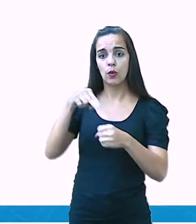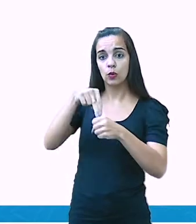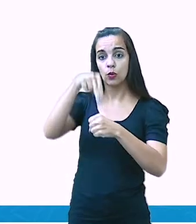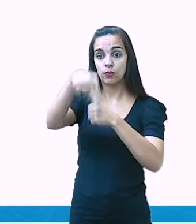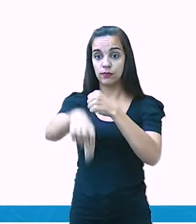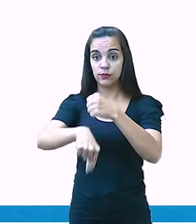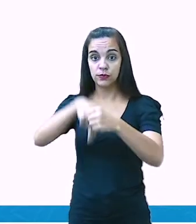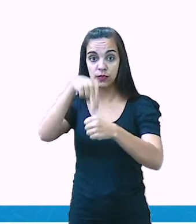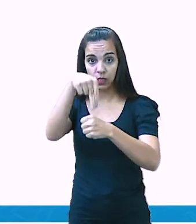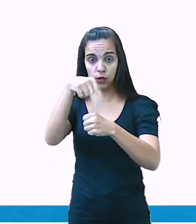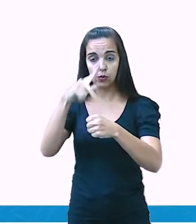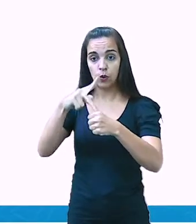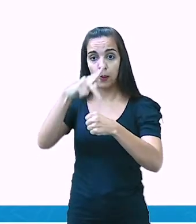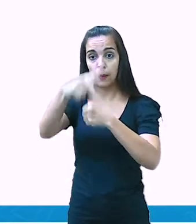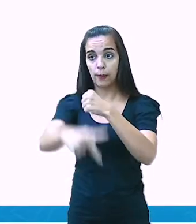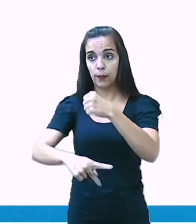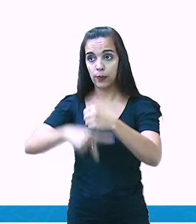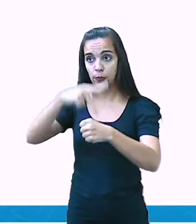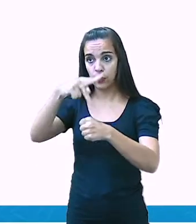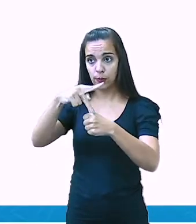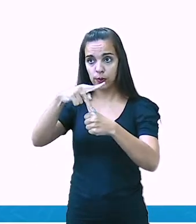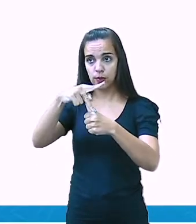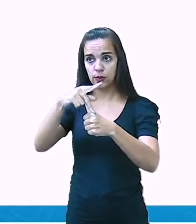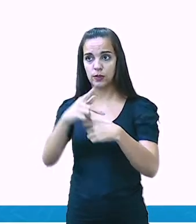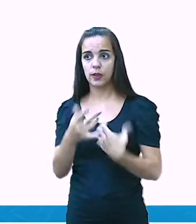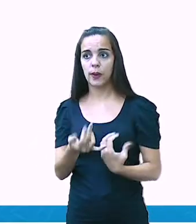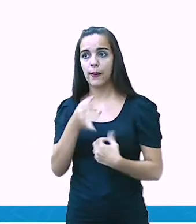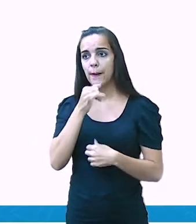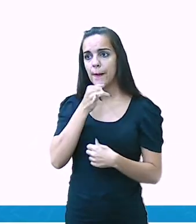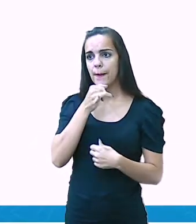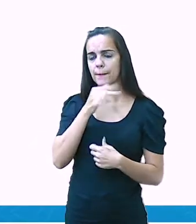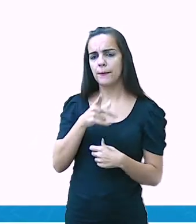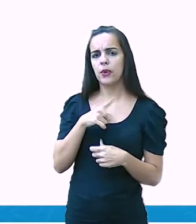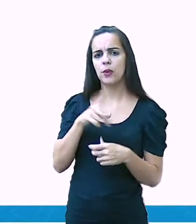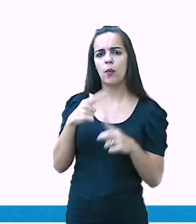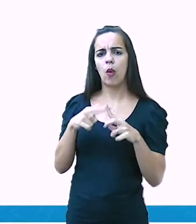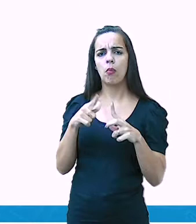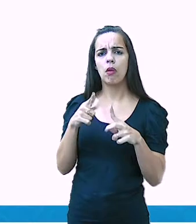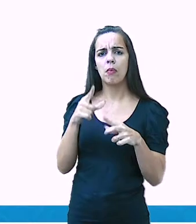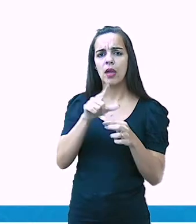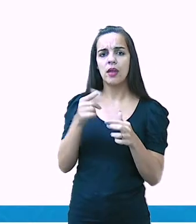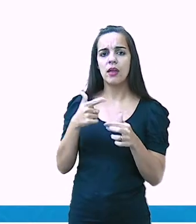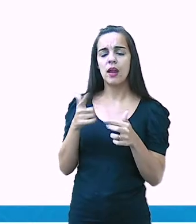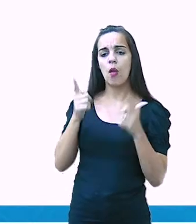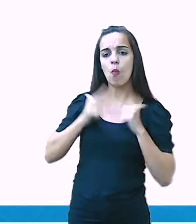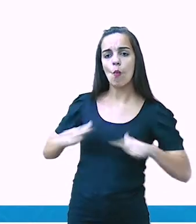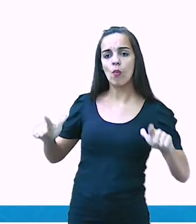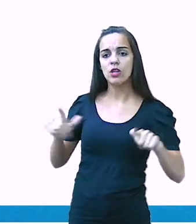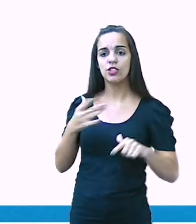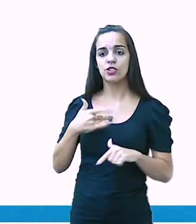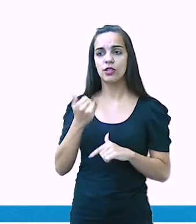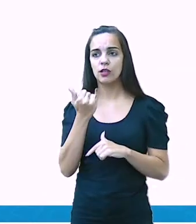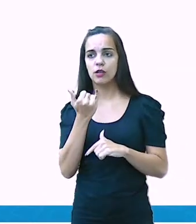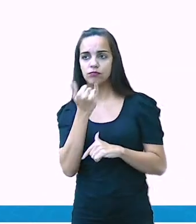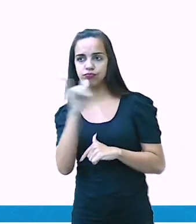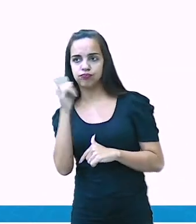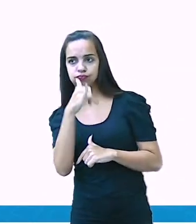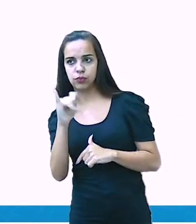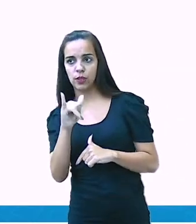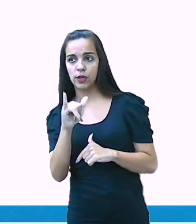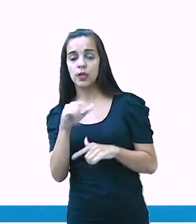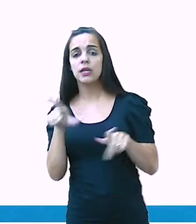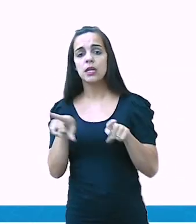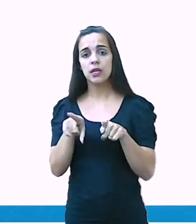próton. Nêutron, partícula desprovida de carga elétrica, e próton, partícula